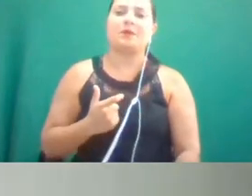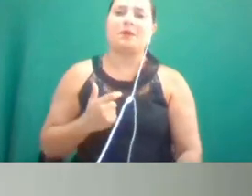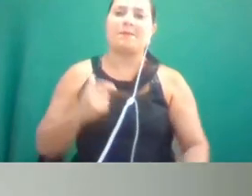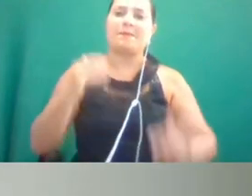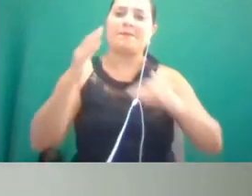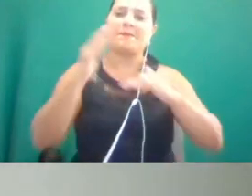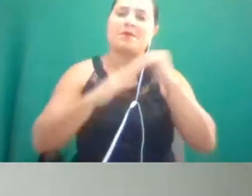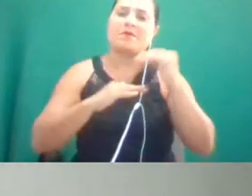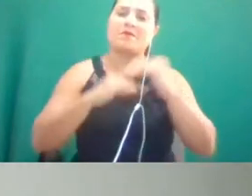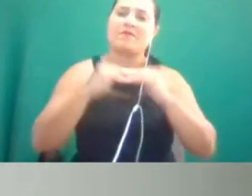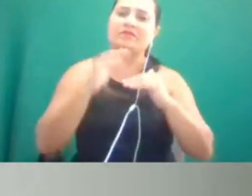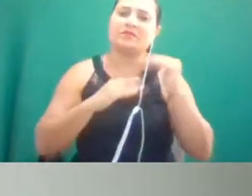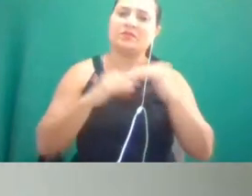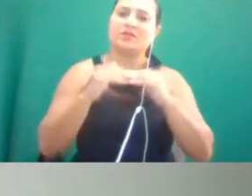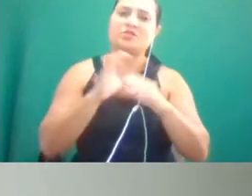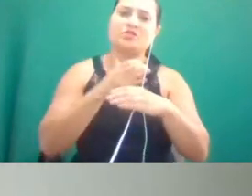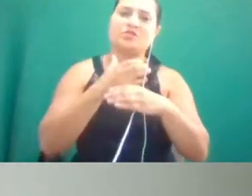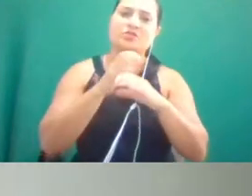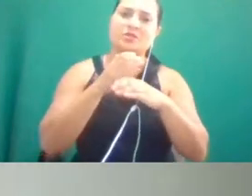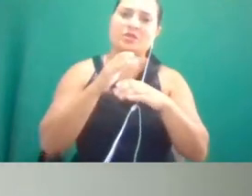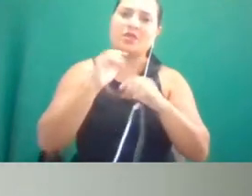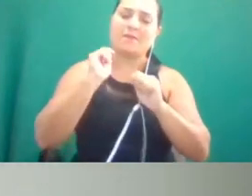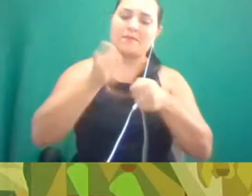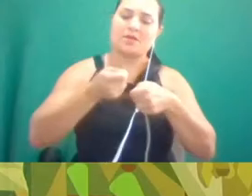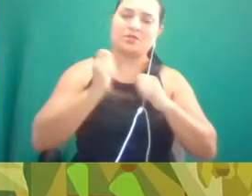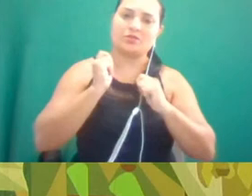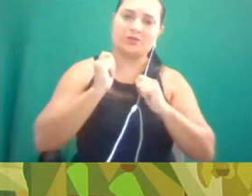dos ecossistemas aquáticos.